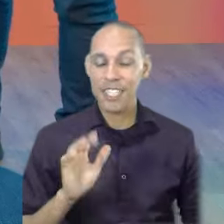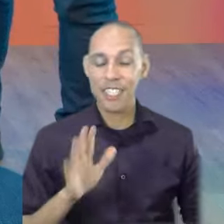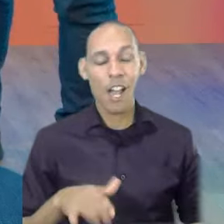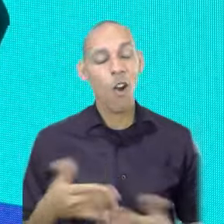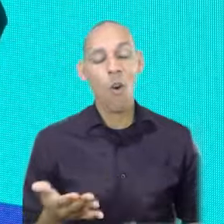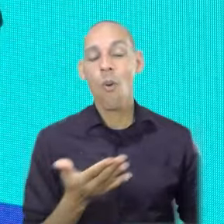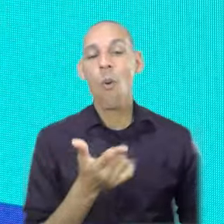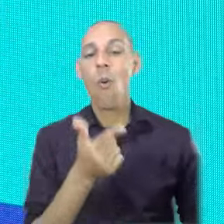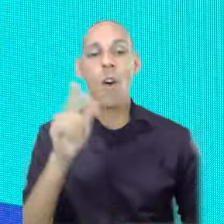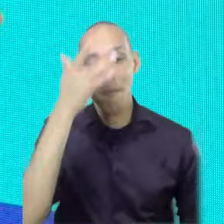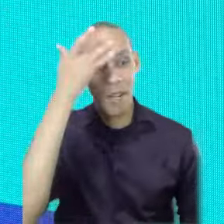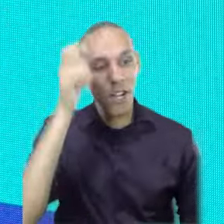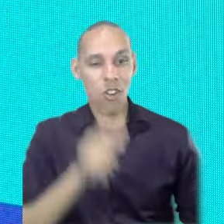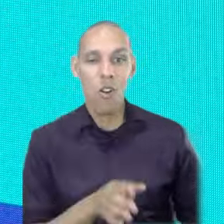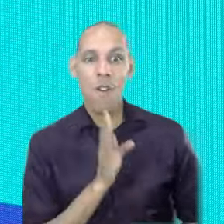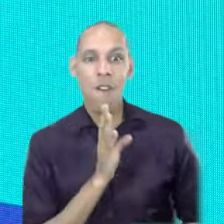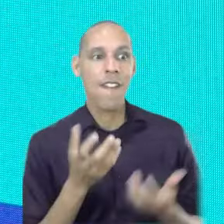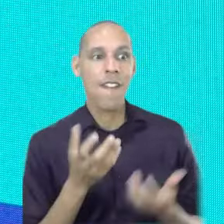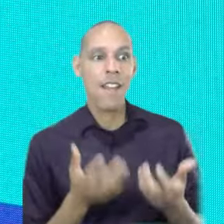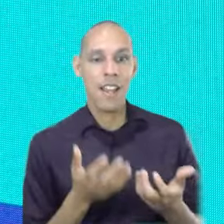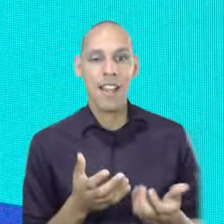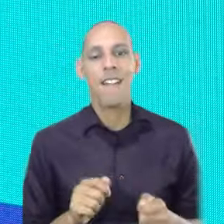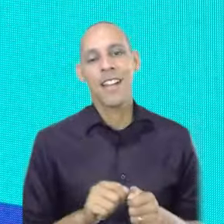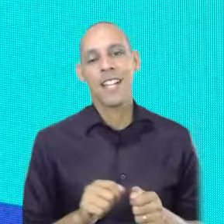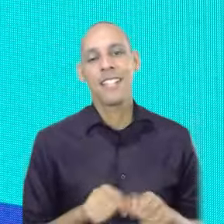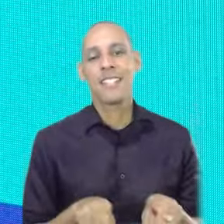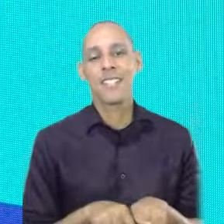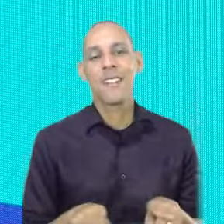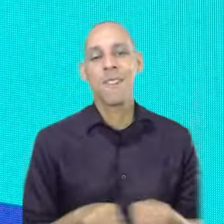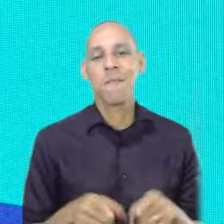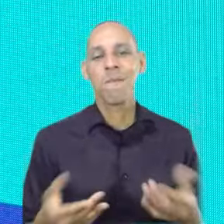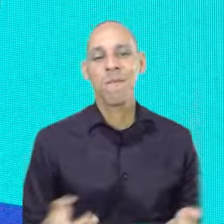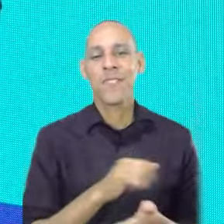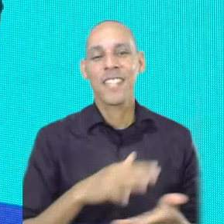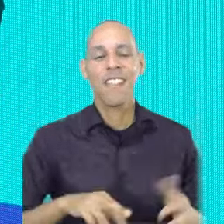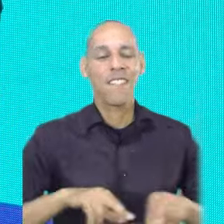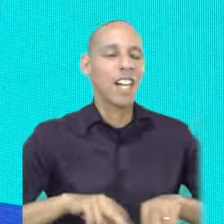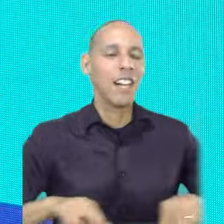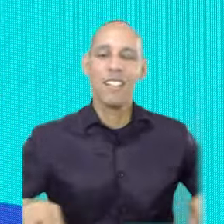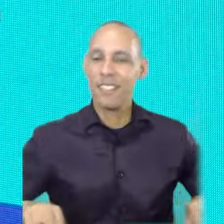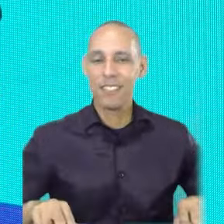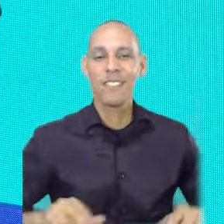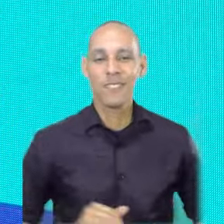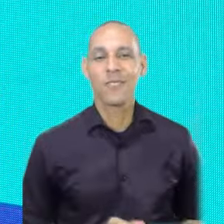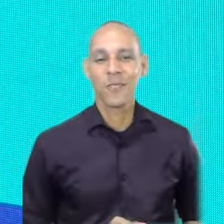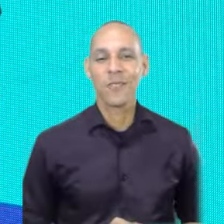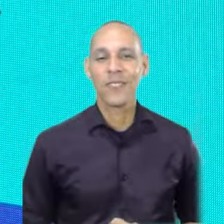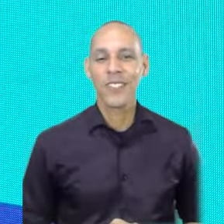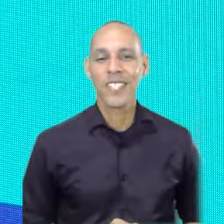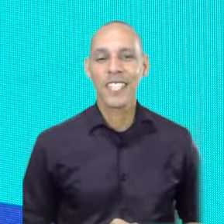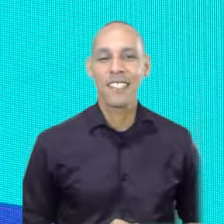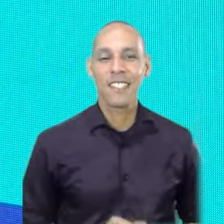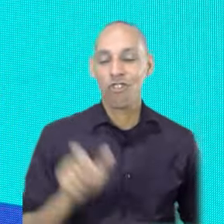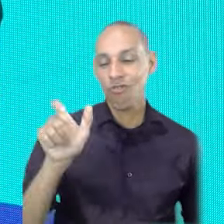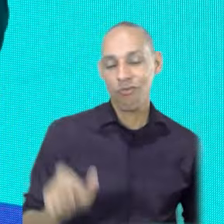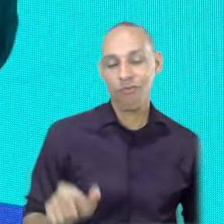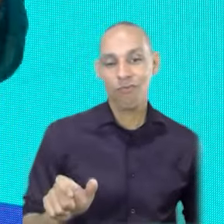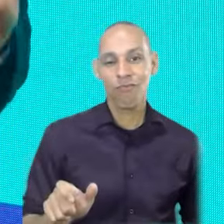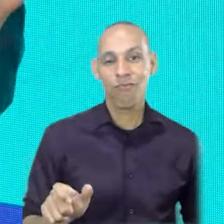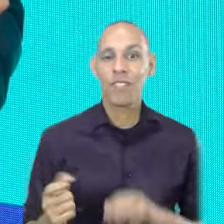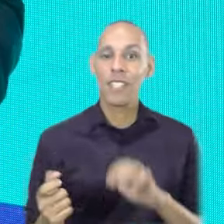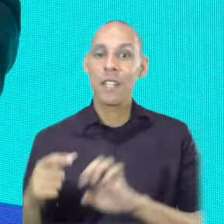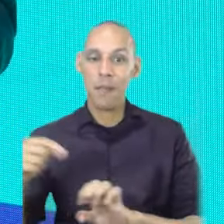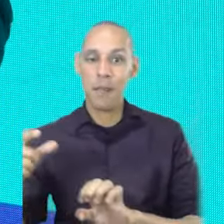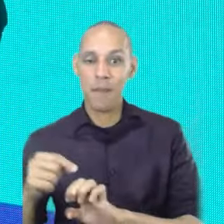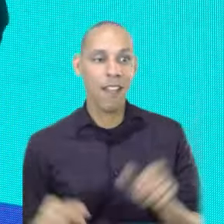fazer também. Então, são muitas atividades que fazem com que o empreendedor, ou aquele que queira empreender, vai ter um banho de